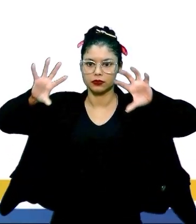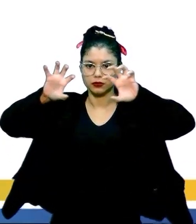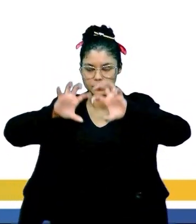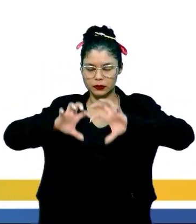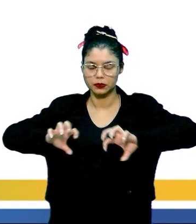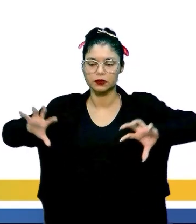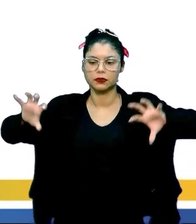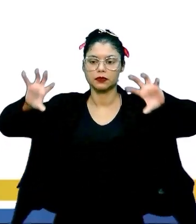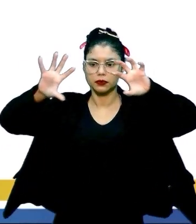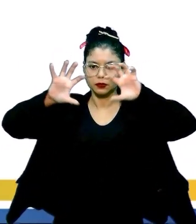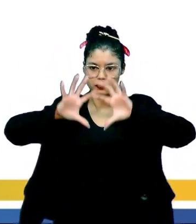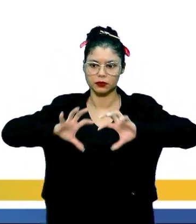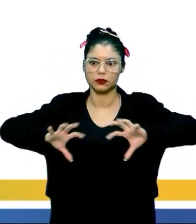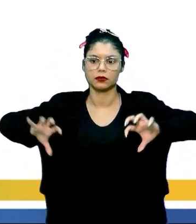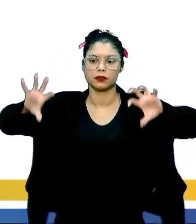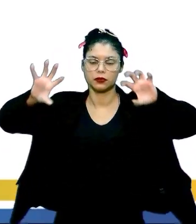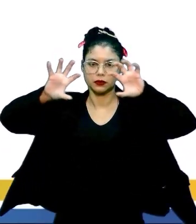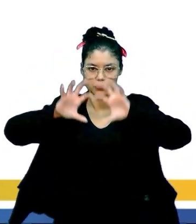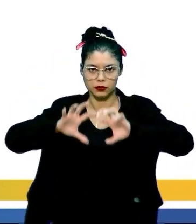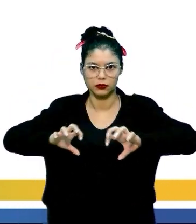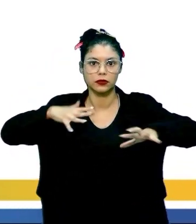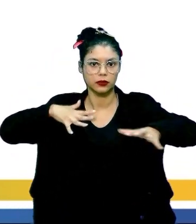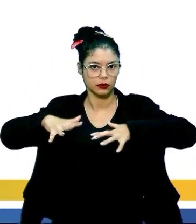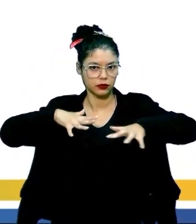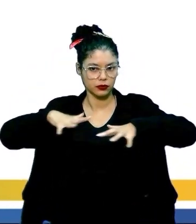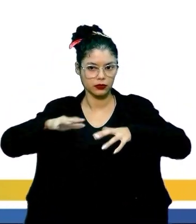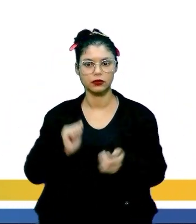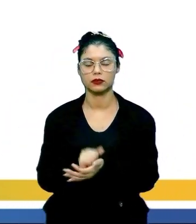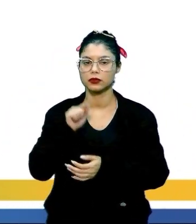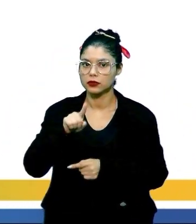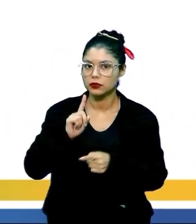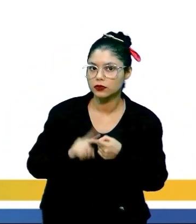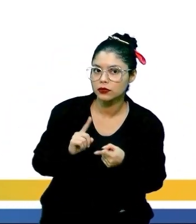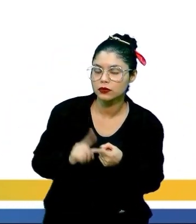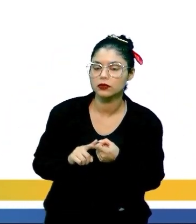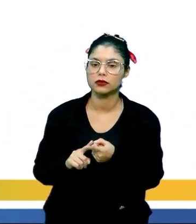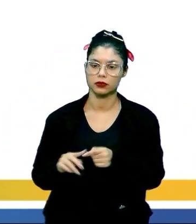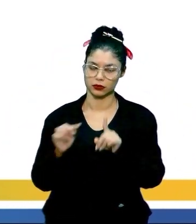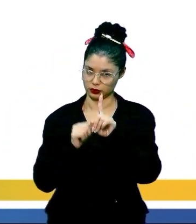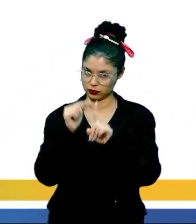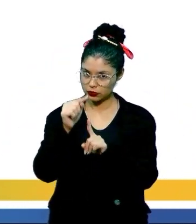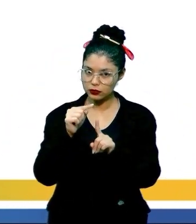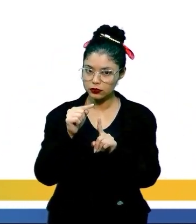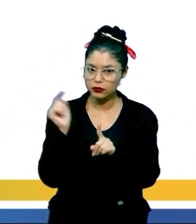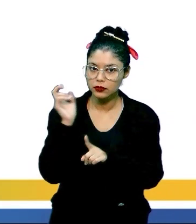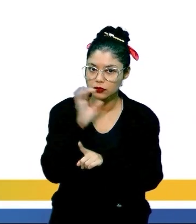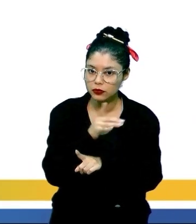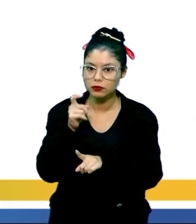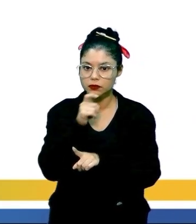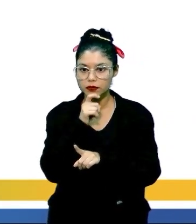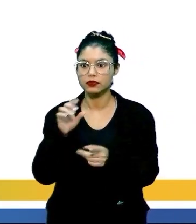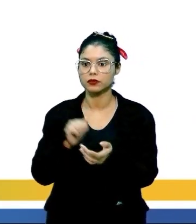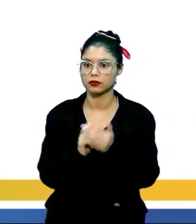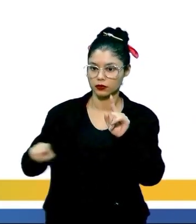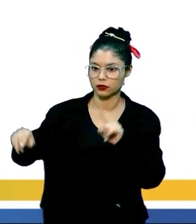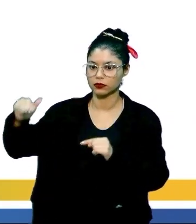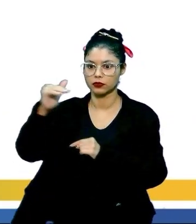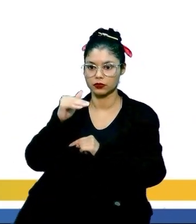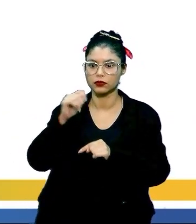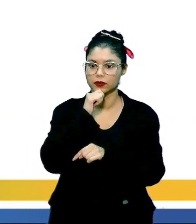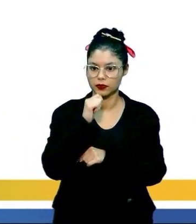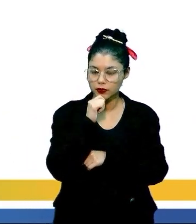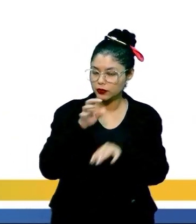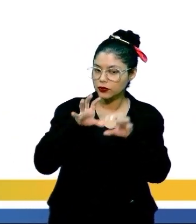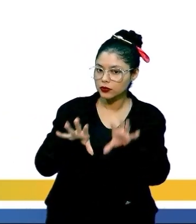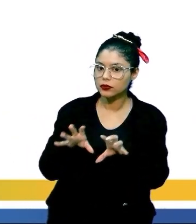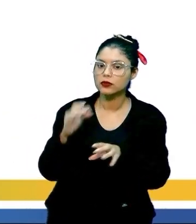moléculas estão extremamente afastadas e em movimento. Isso porque a temperatura no estado gasoso ela é elevada. Logo,